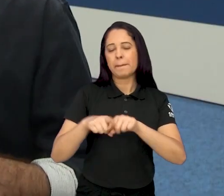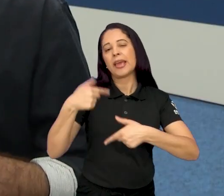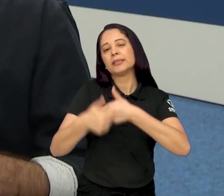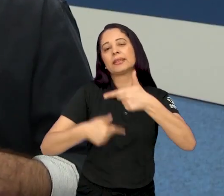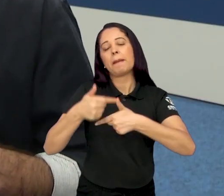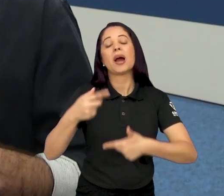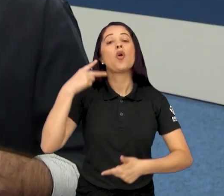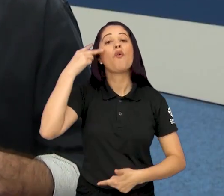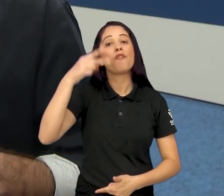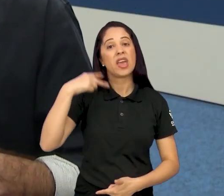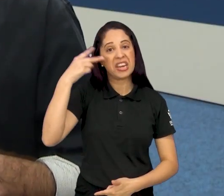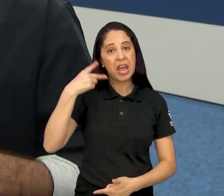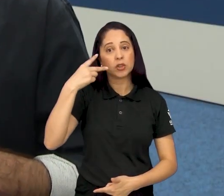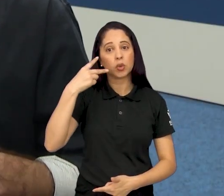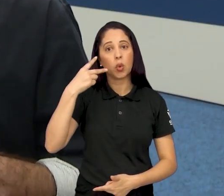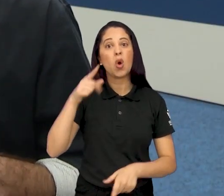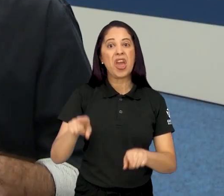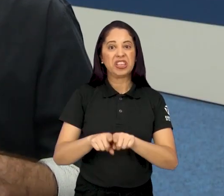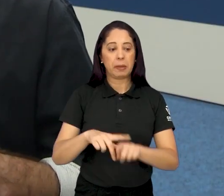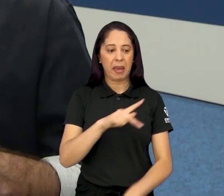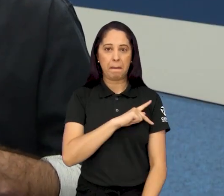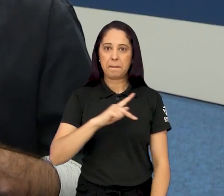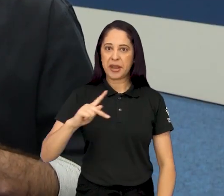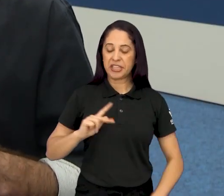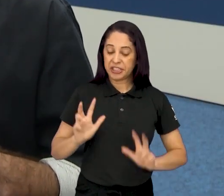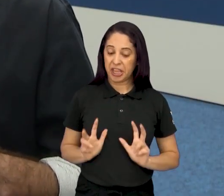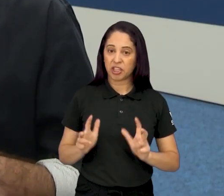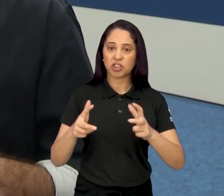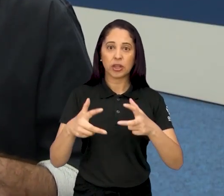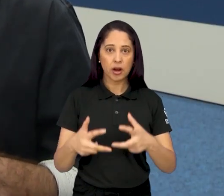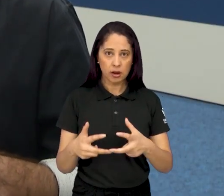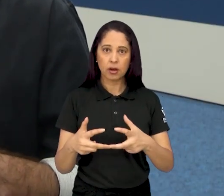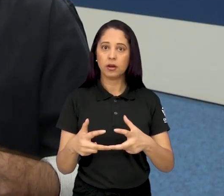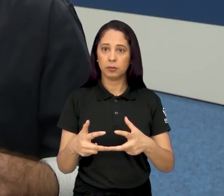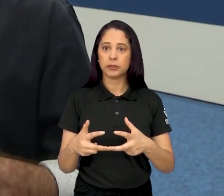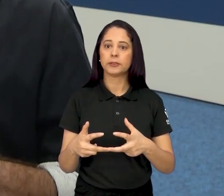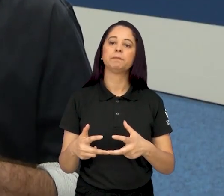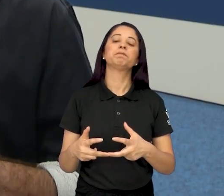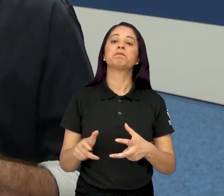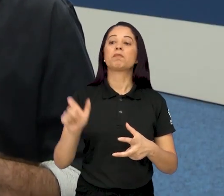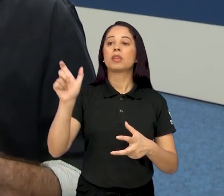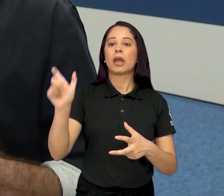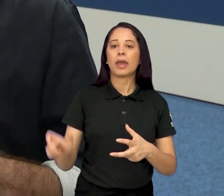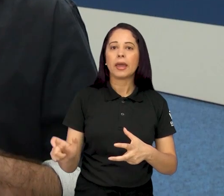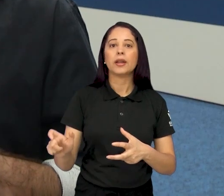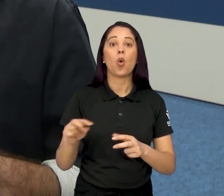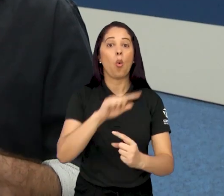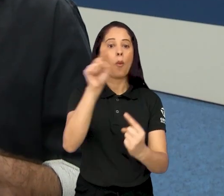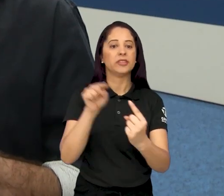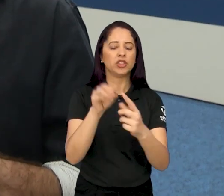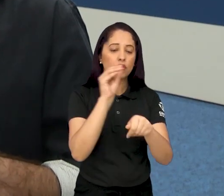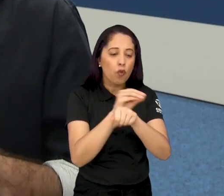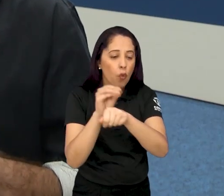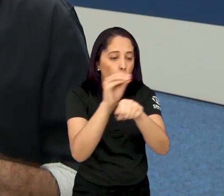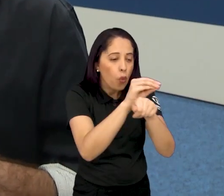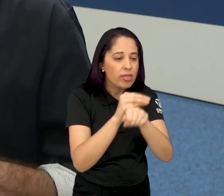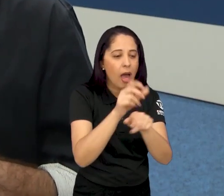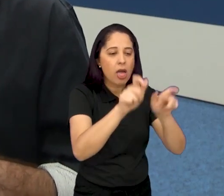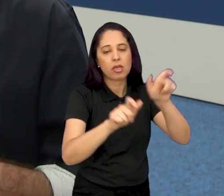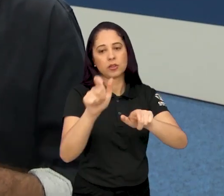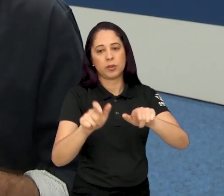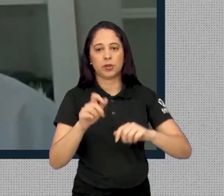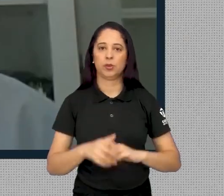Dávila também foi vereador e chegou até mesmo a ser presidente da Câmara, uma forma de utilizar as políticas públicas para cuidar